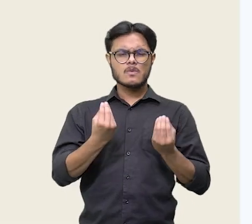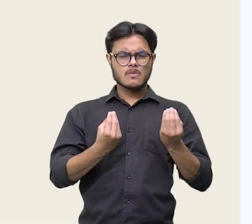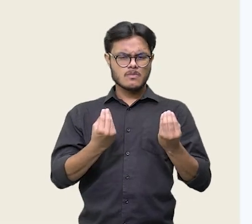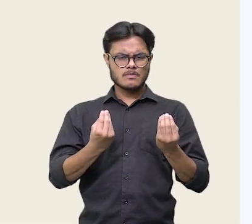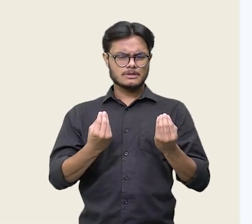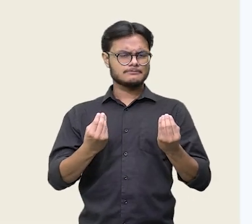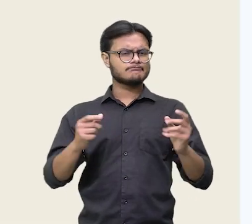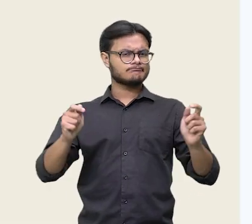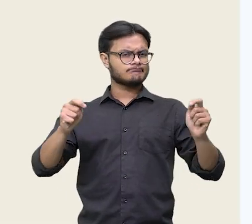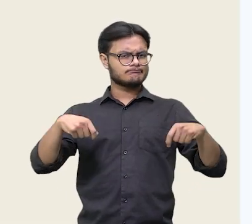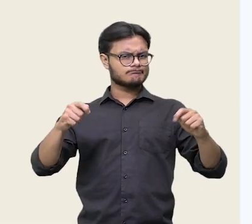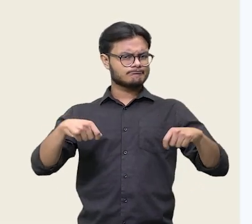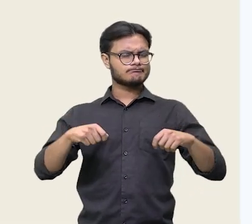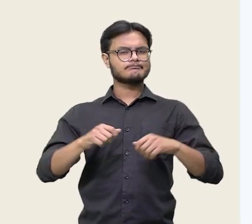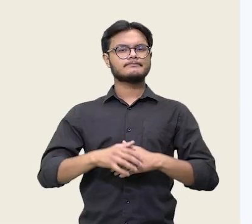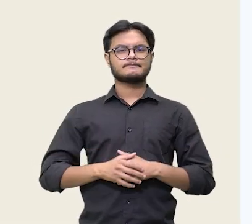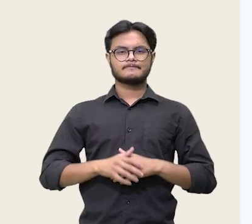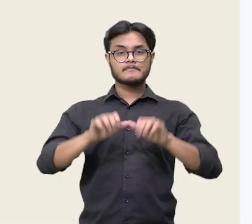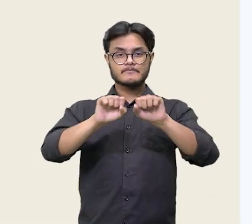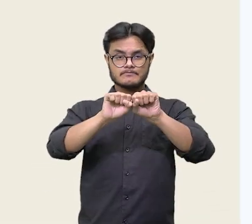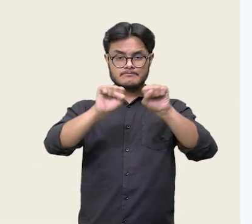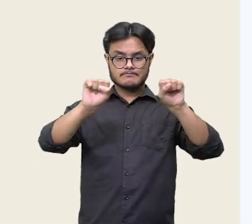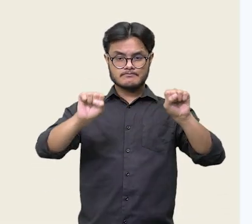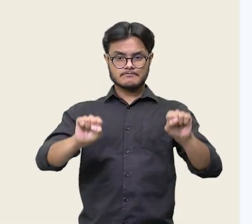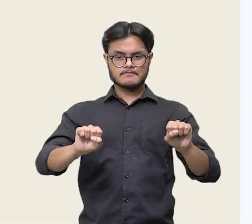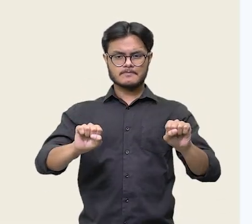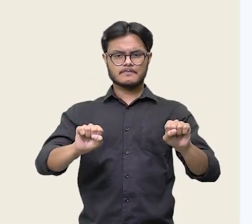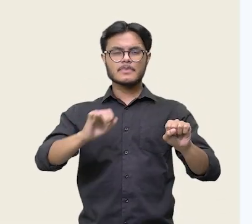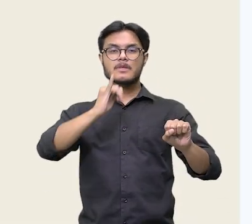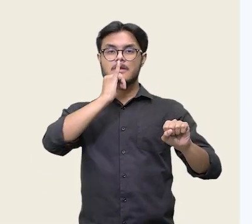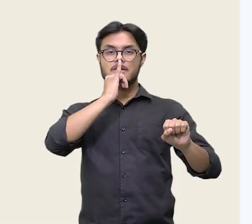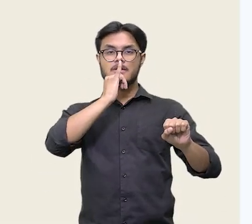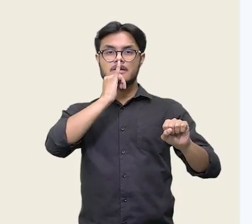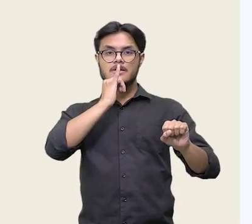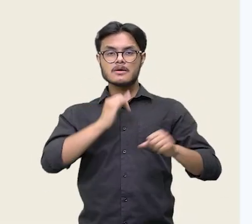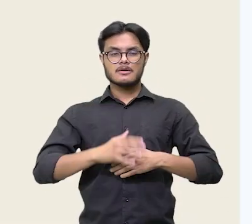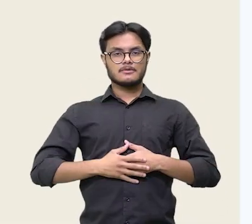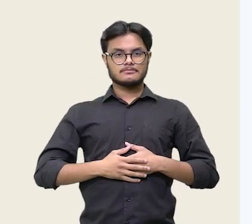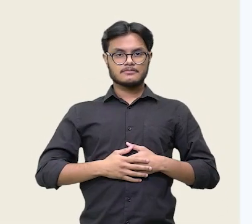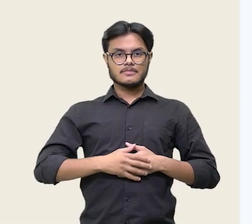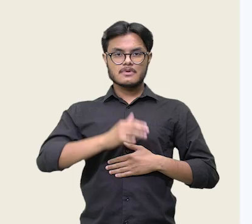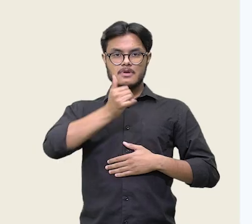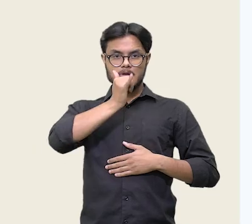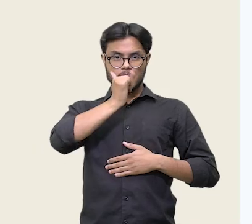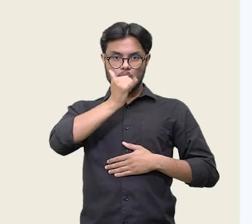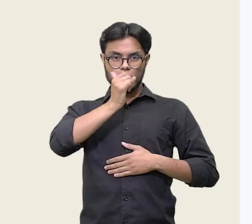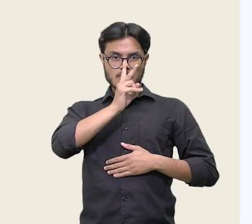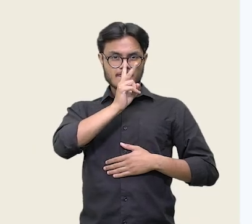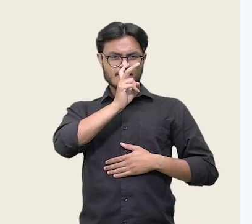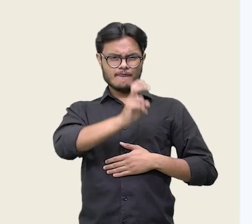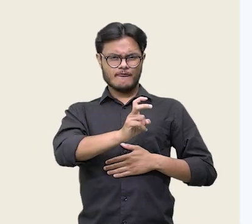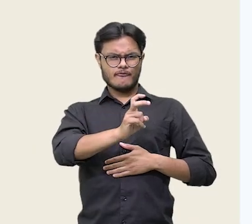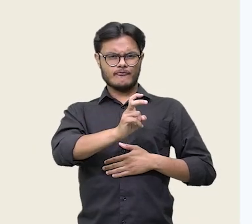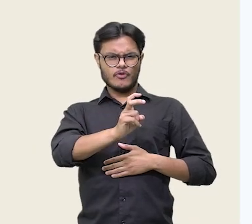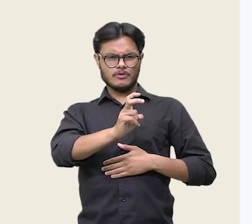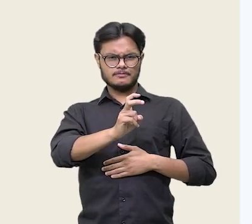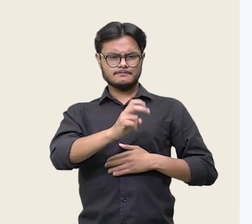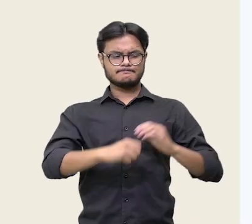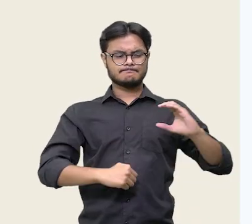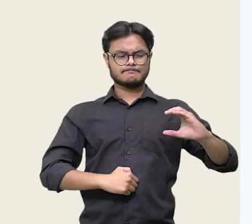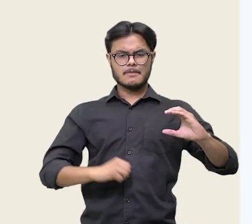a capacitância equivalente de um circuito é aquela que, quando submetida à mesma tensão, armazena a mesma carga